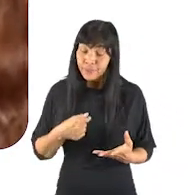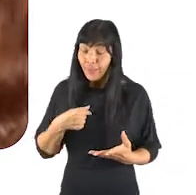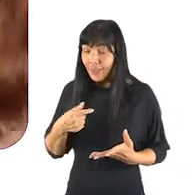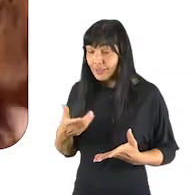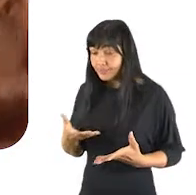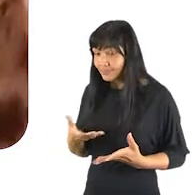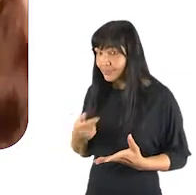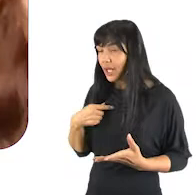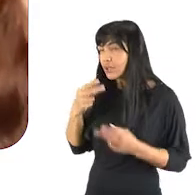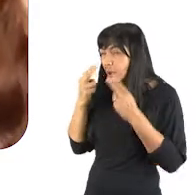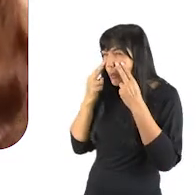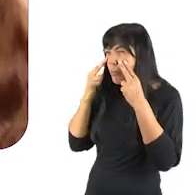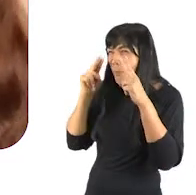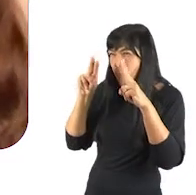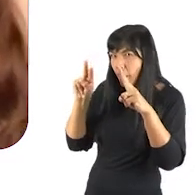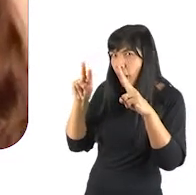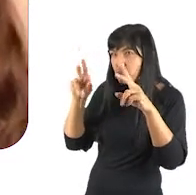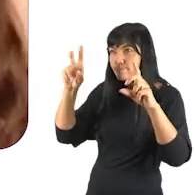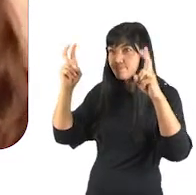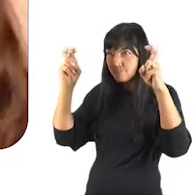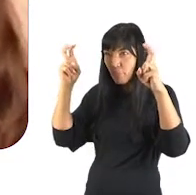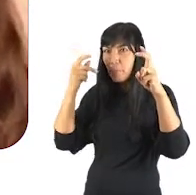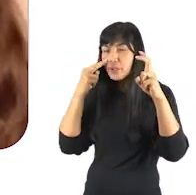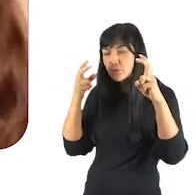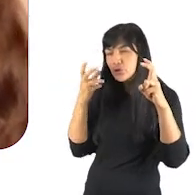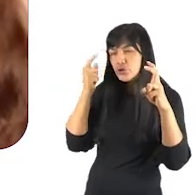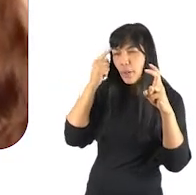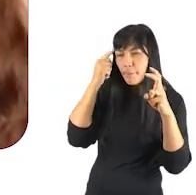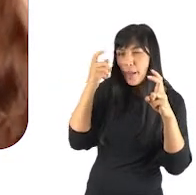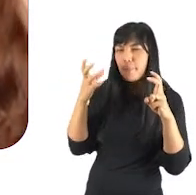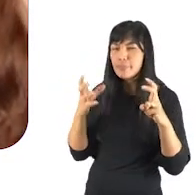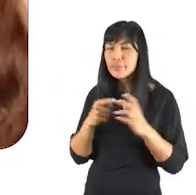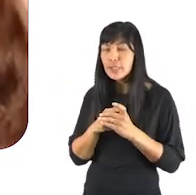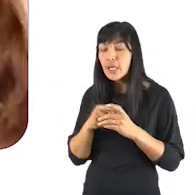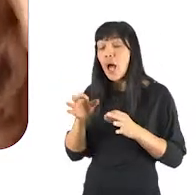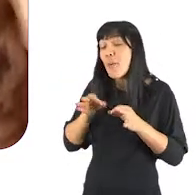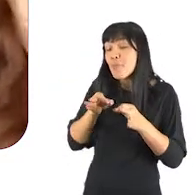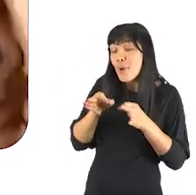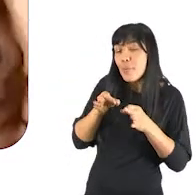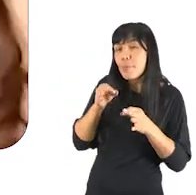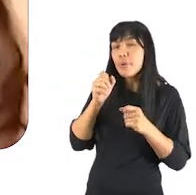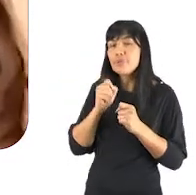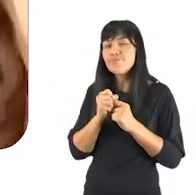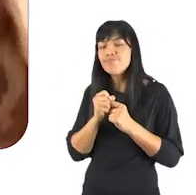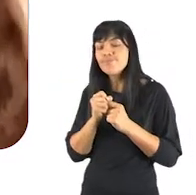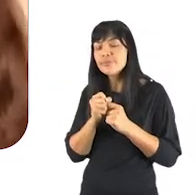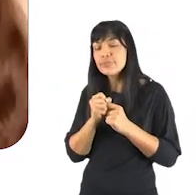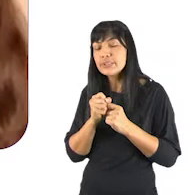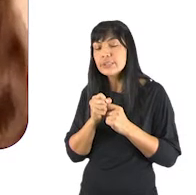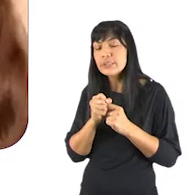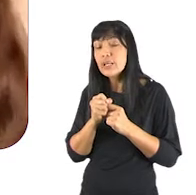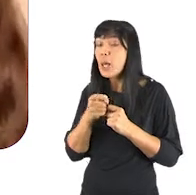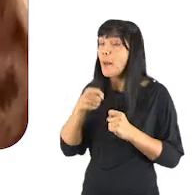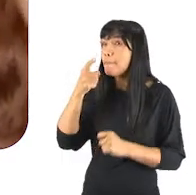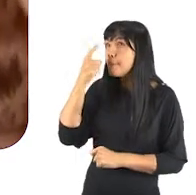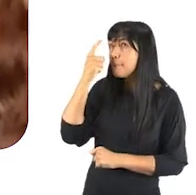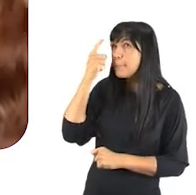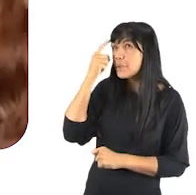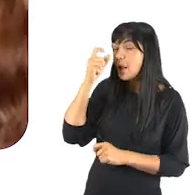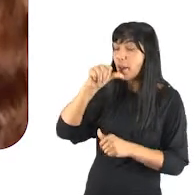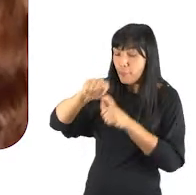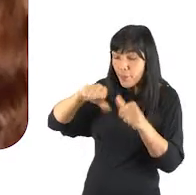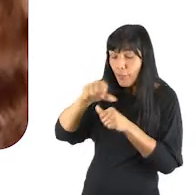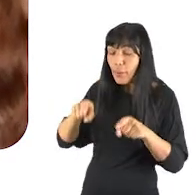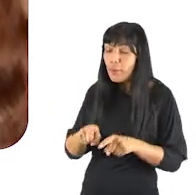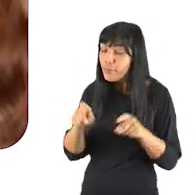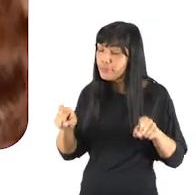Segundo a nossa visão, o que a gente pensa é que as organizações deveriam, então, pensar na